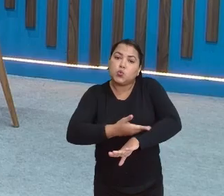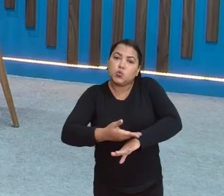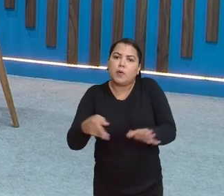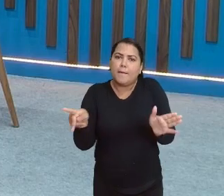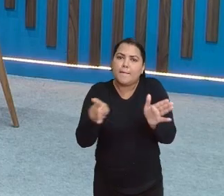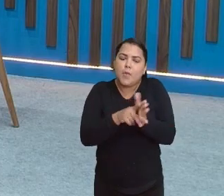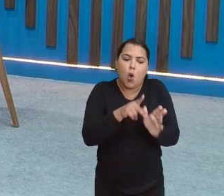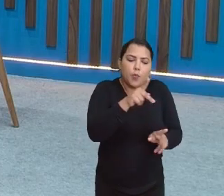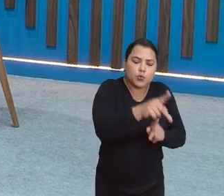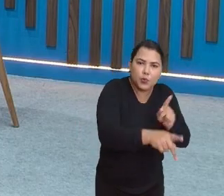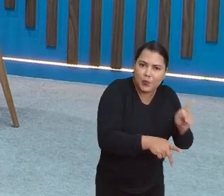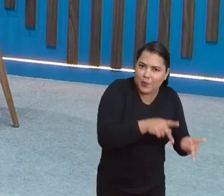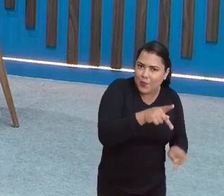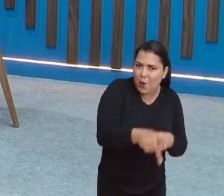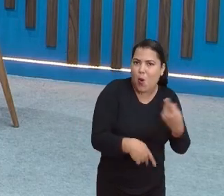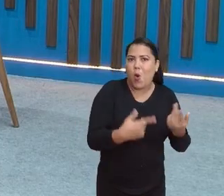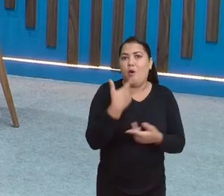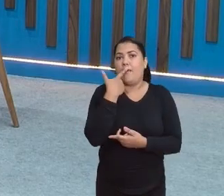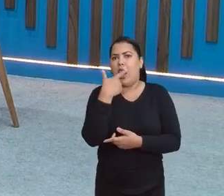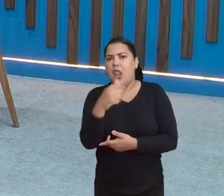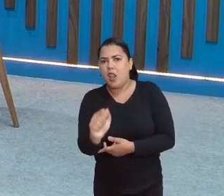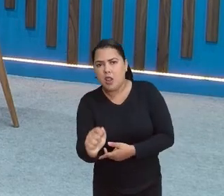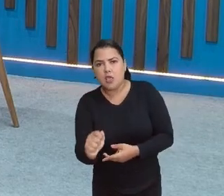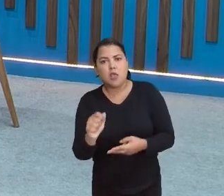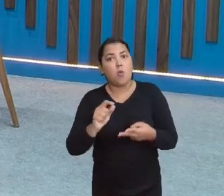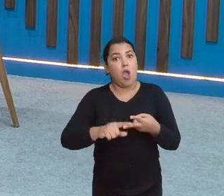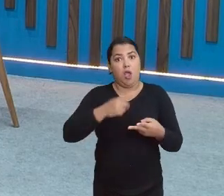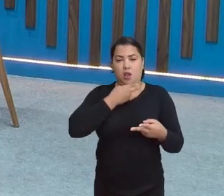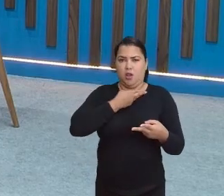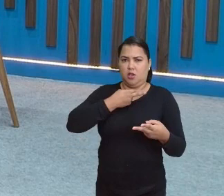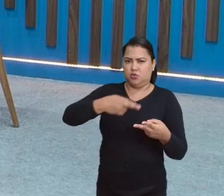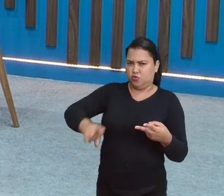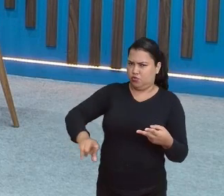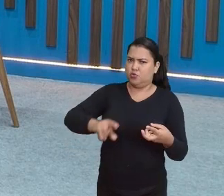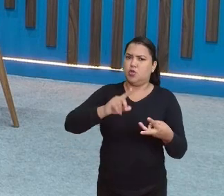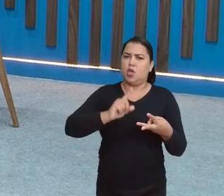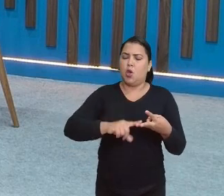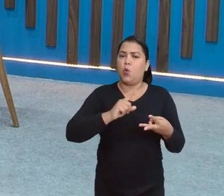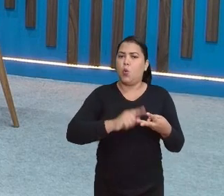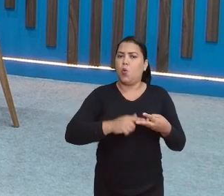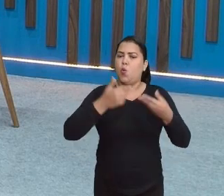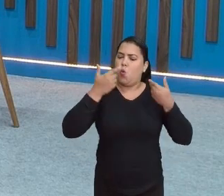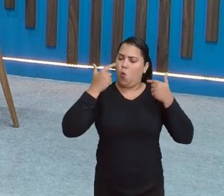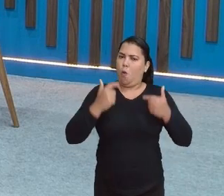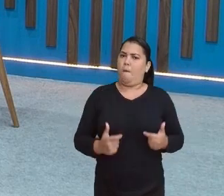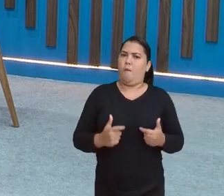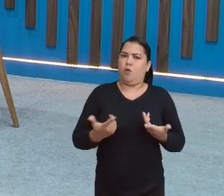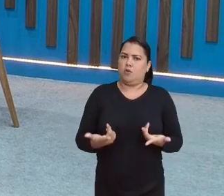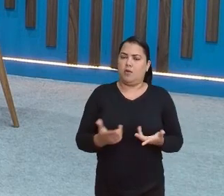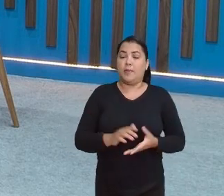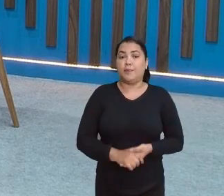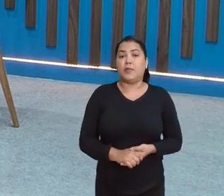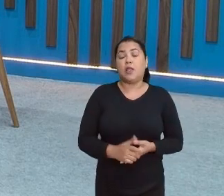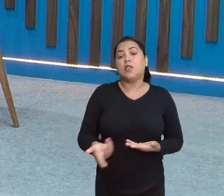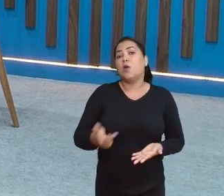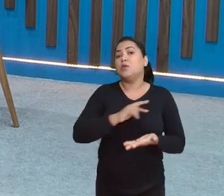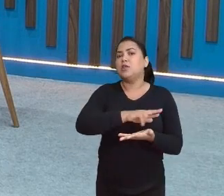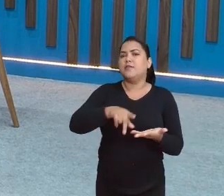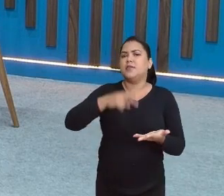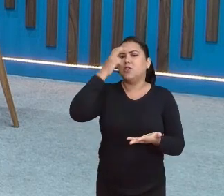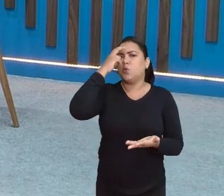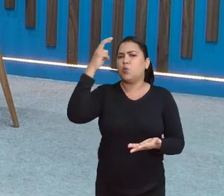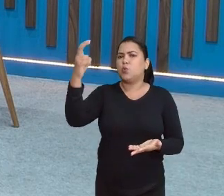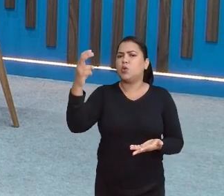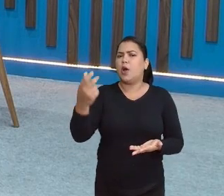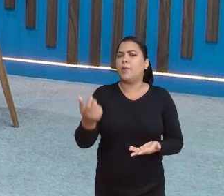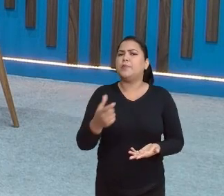relação à sua língua, às suas crenças, o seu comportamento. Essa diversidade cultural a gente também vai ver